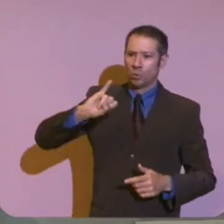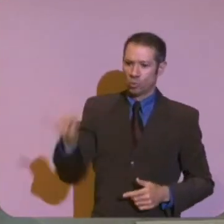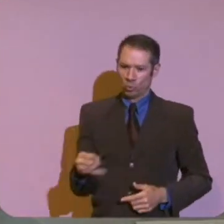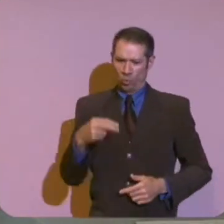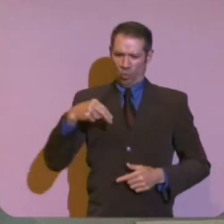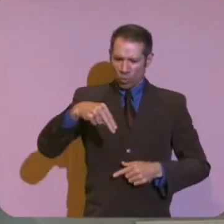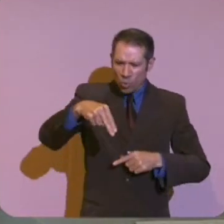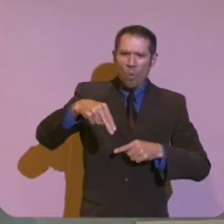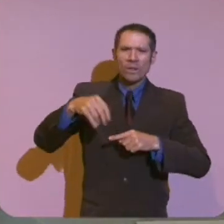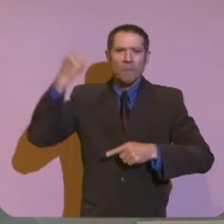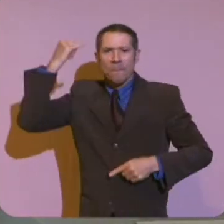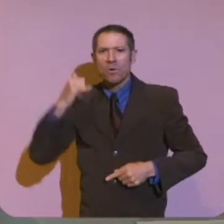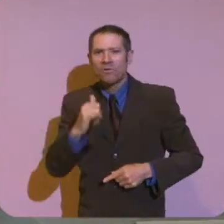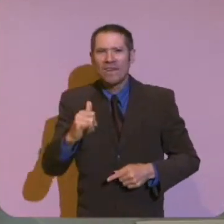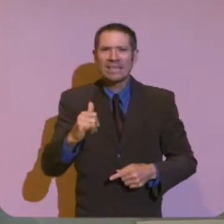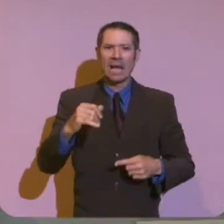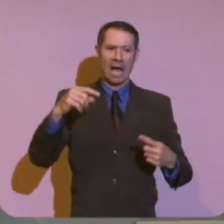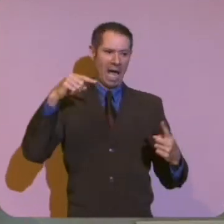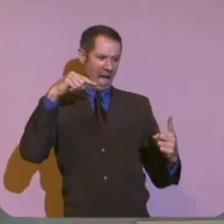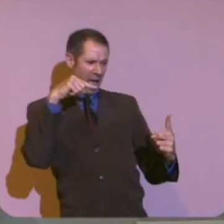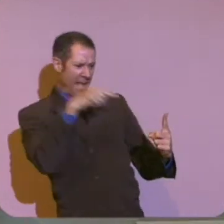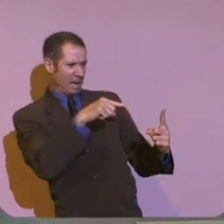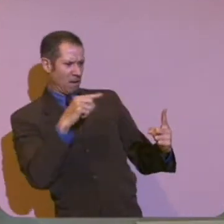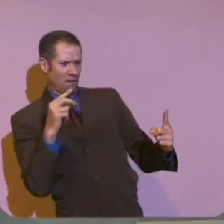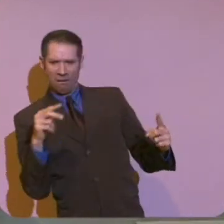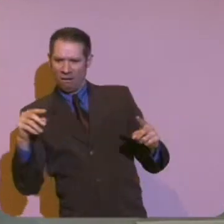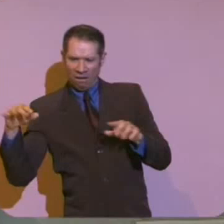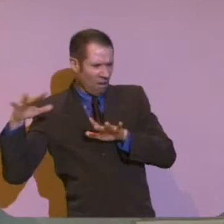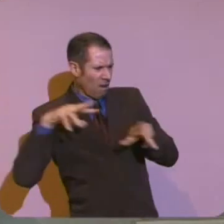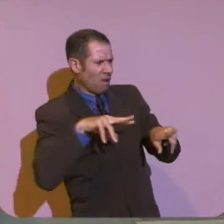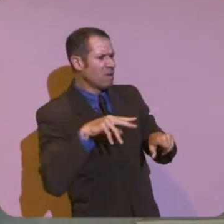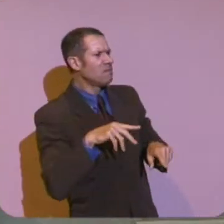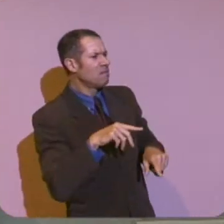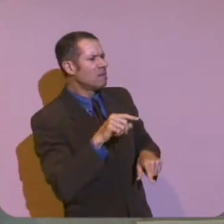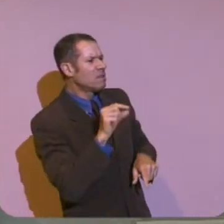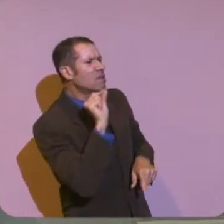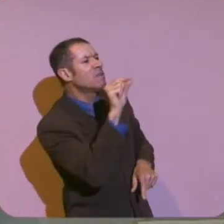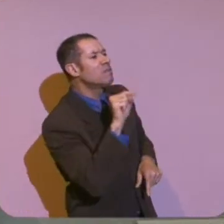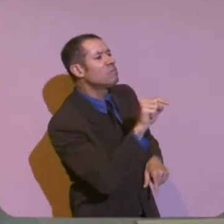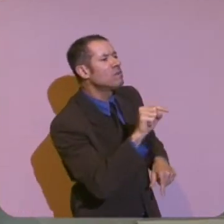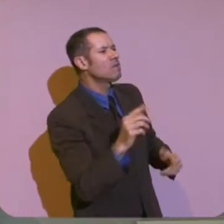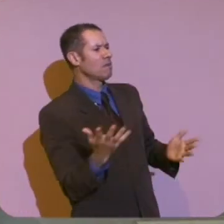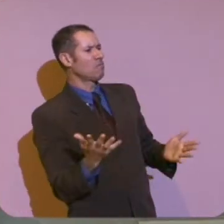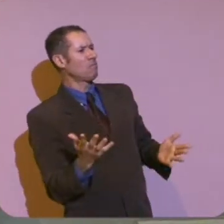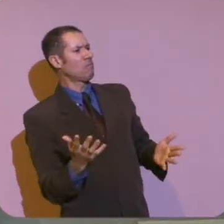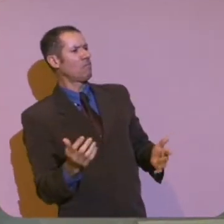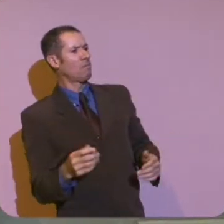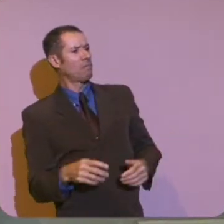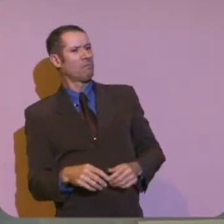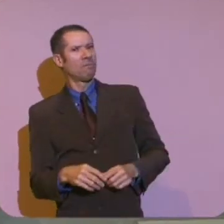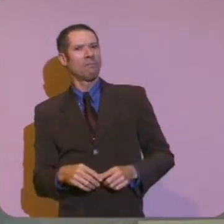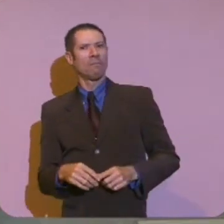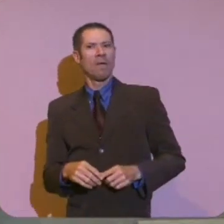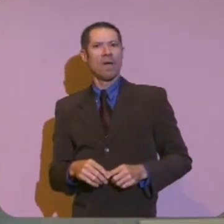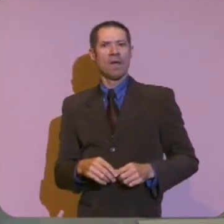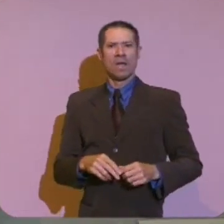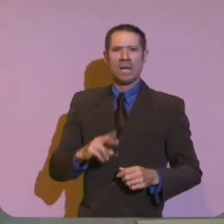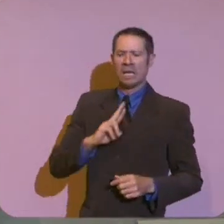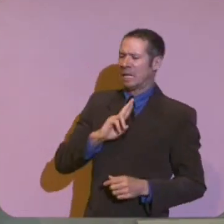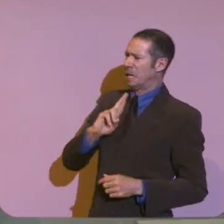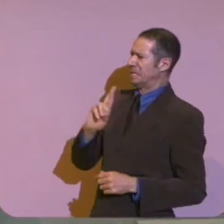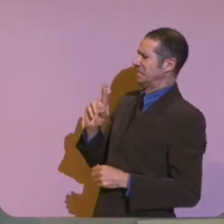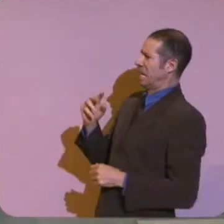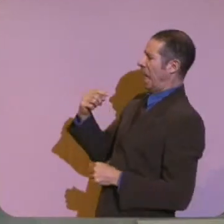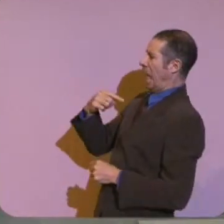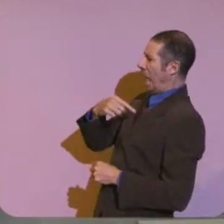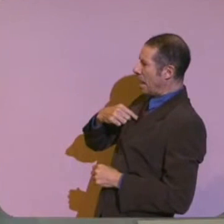Jonas. E aí eles olharam para ele e disseram assim: escuta, quem é você? E ele disse assim: